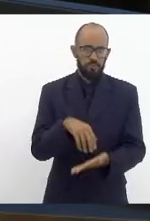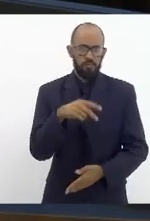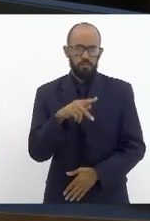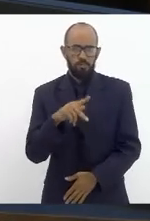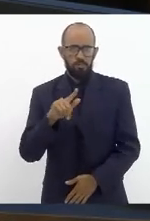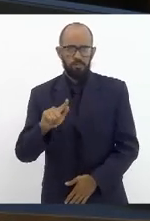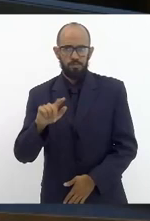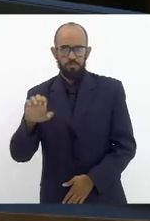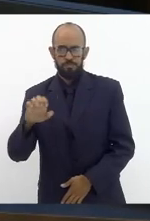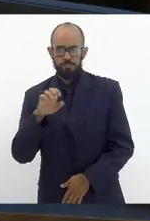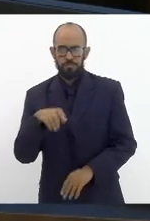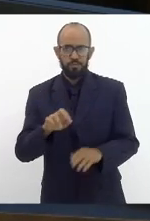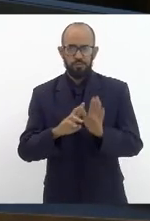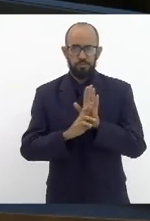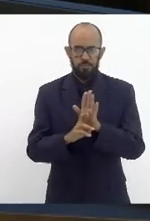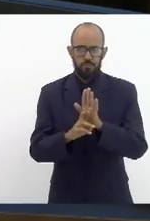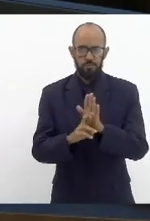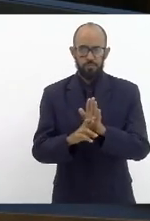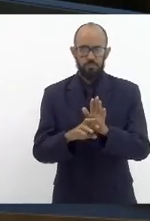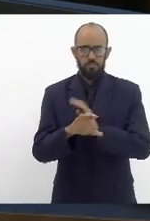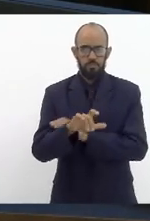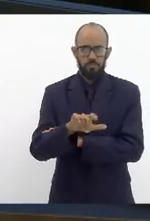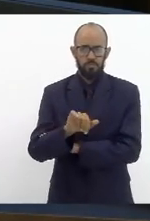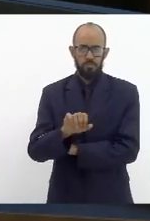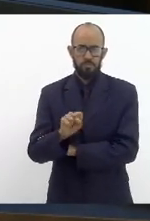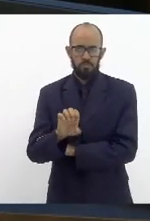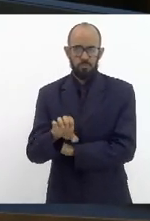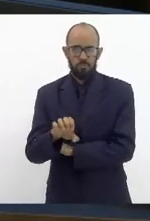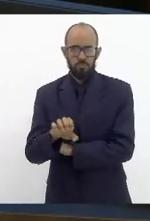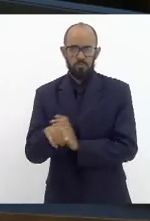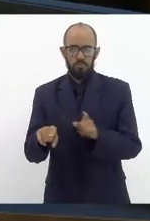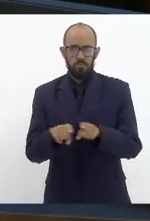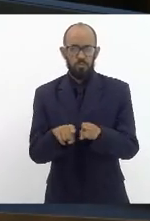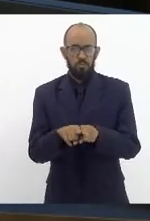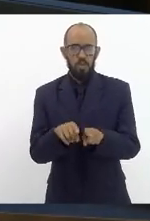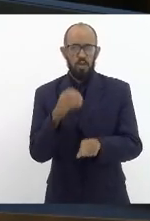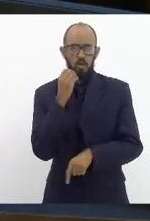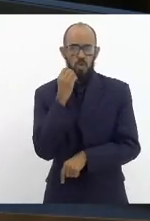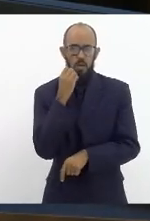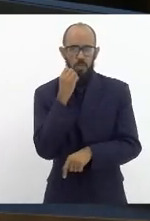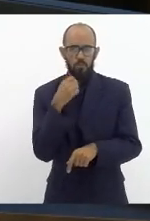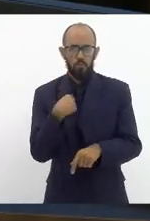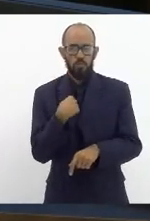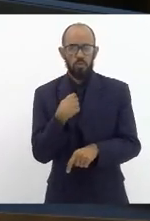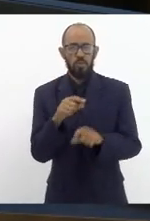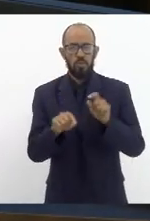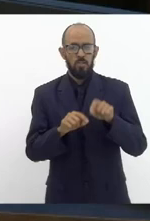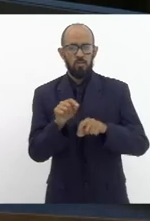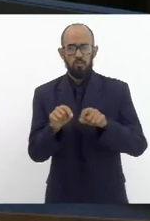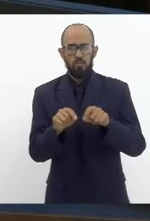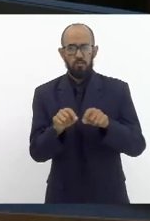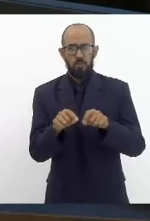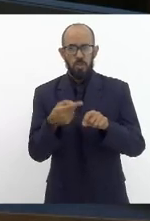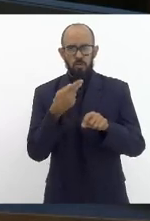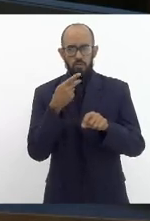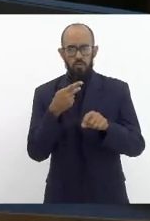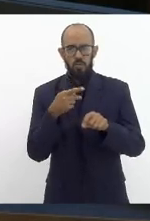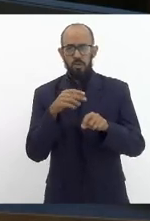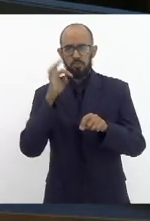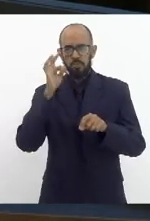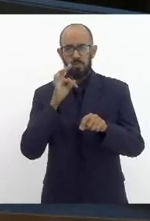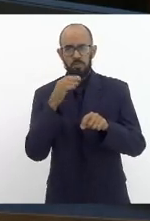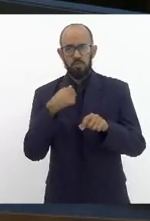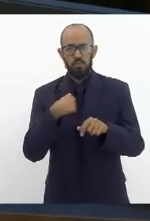com as representações de classe. E aí, por óbvio, eu aqui faço um testemunho que o governador Cláudio Castro, cadê o Márcio